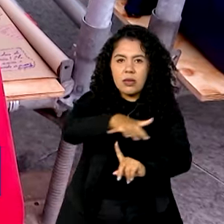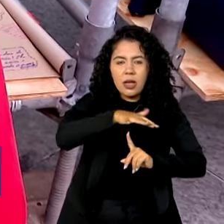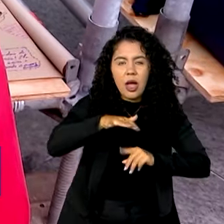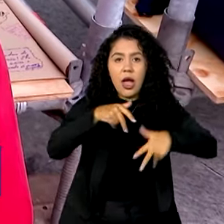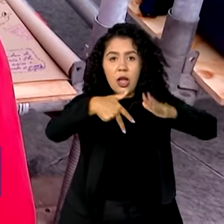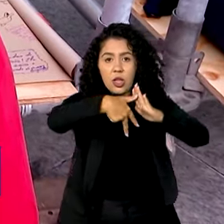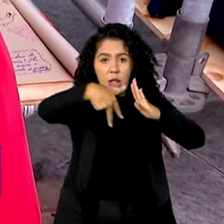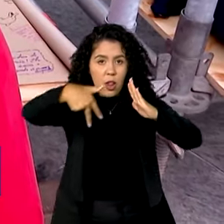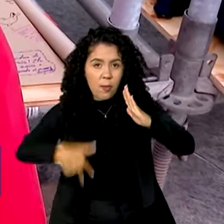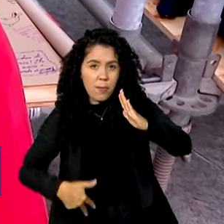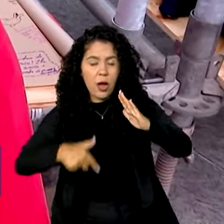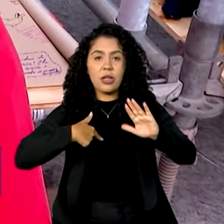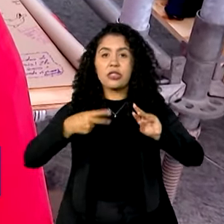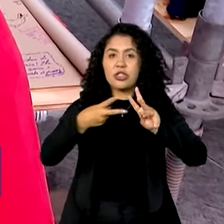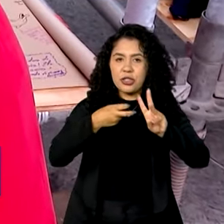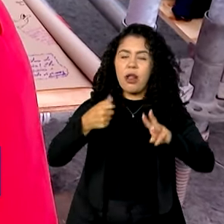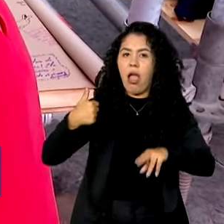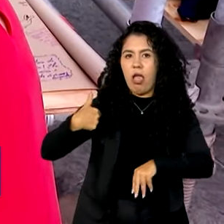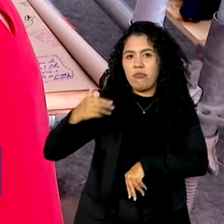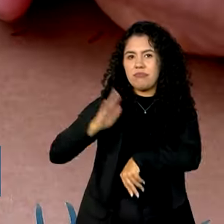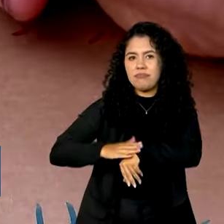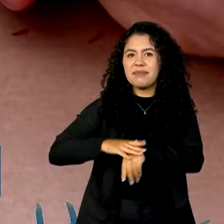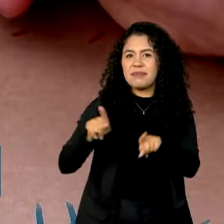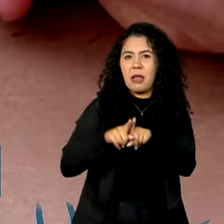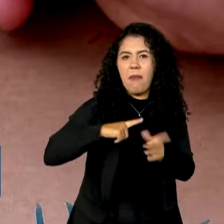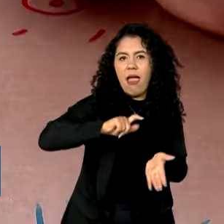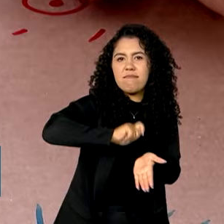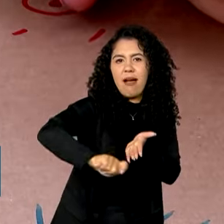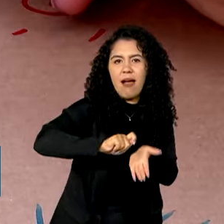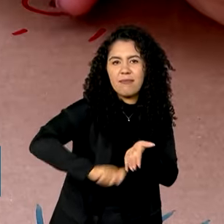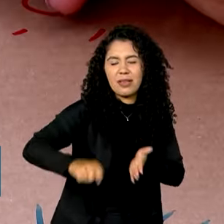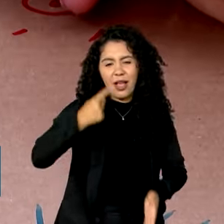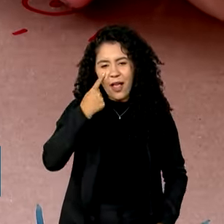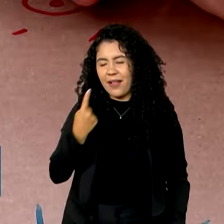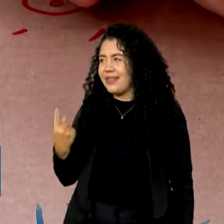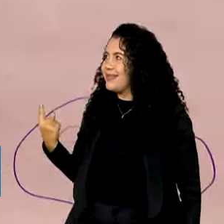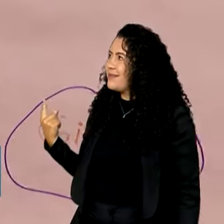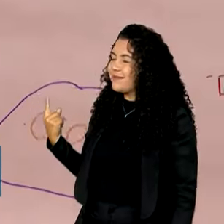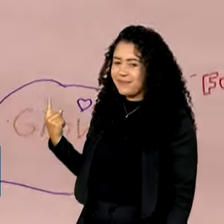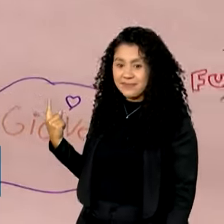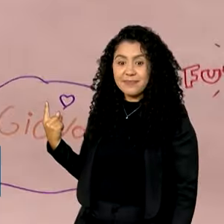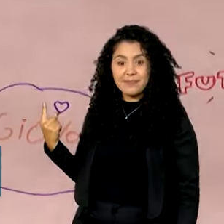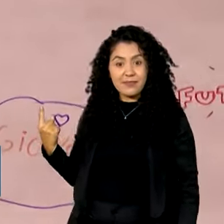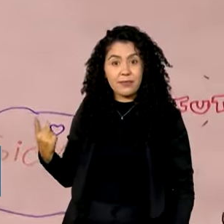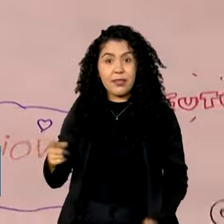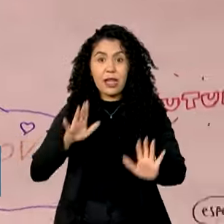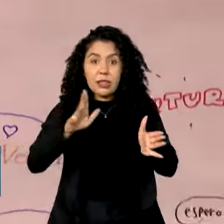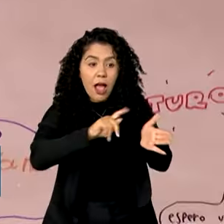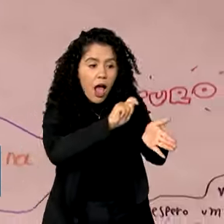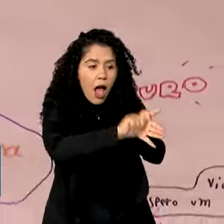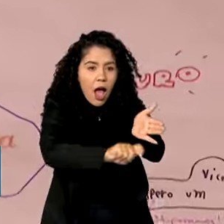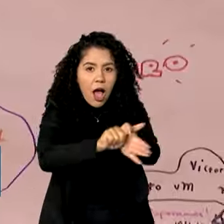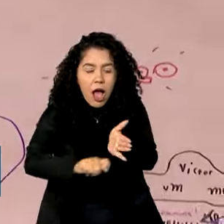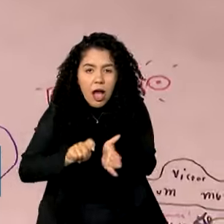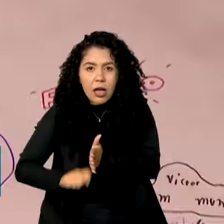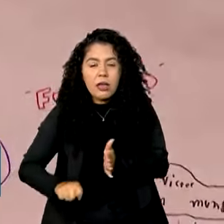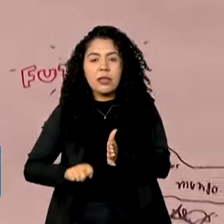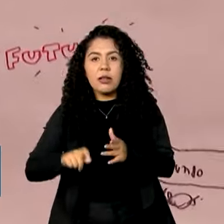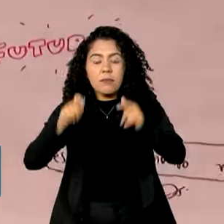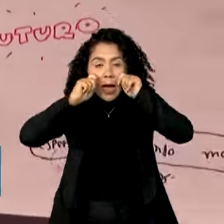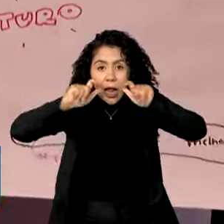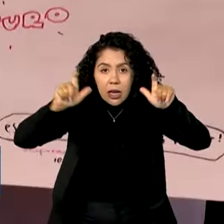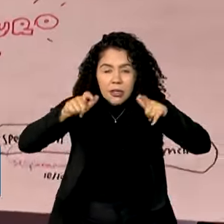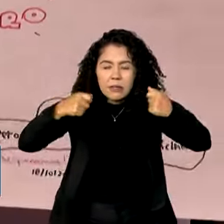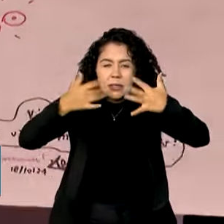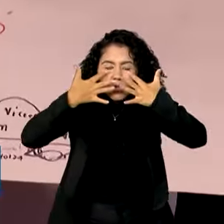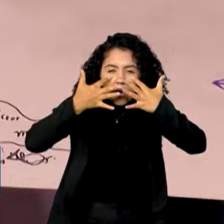indígenas. Eu também deixei meu pedido registrado: salvem os oceanos. E se as mensagens da natureza alertando para o problema